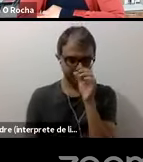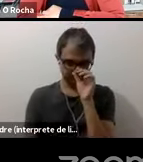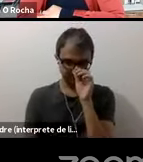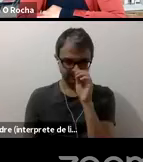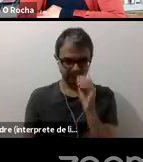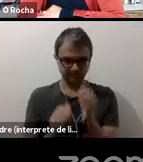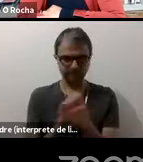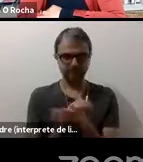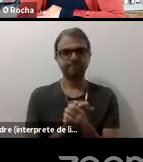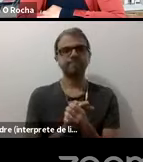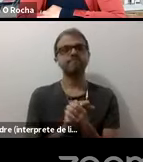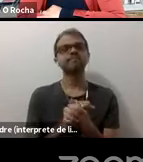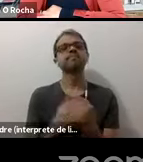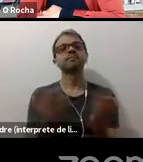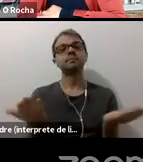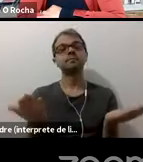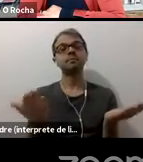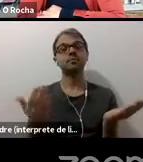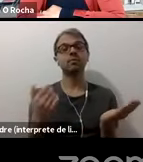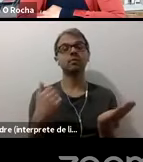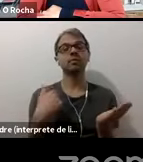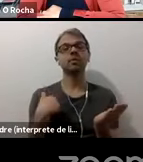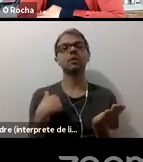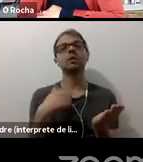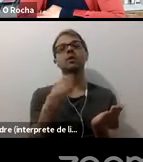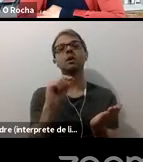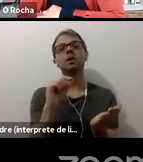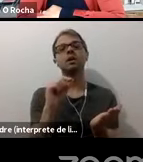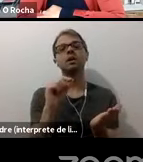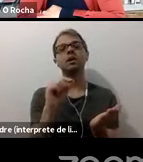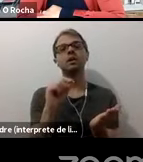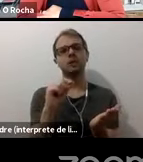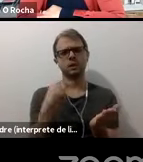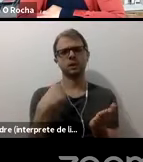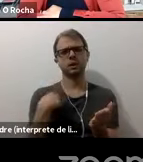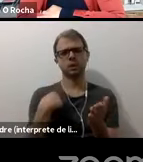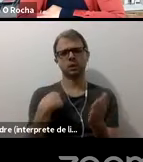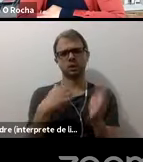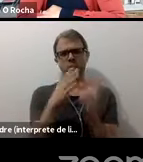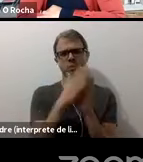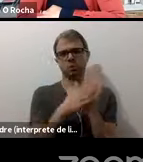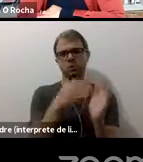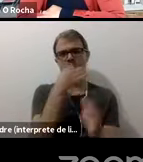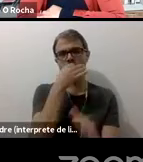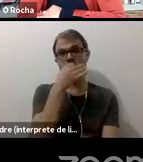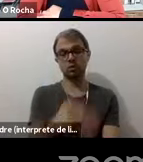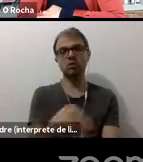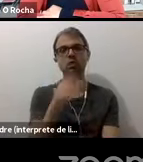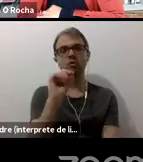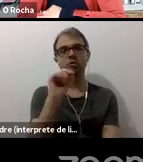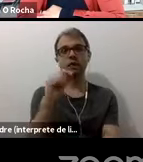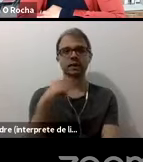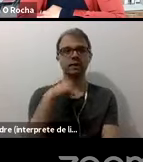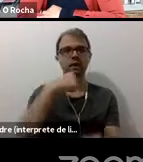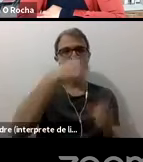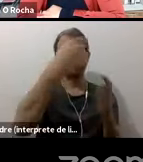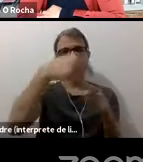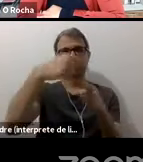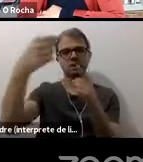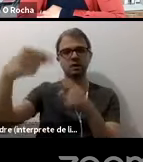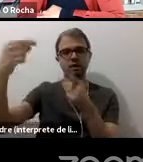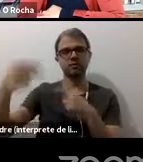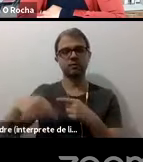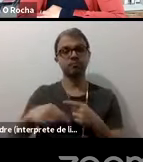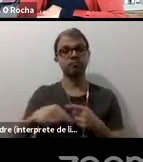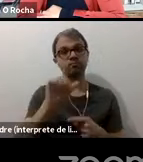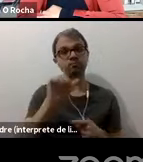minha palavra final é continuar com o desafio. Eu acho importante o comentário do Maurício, que ele fala dos